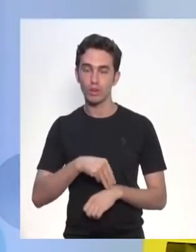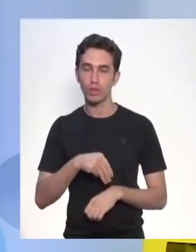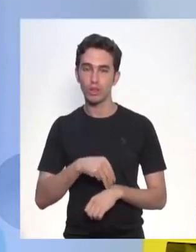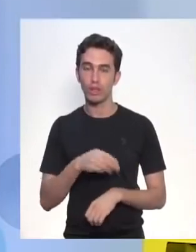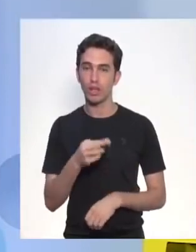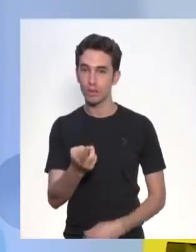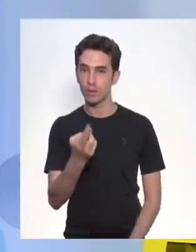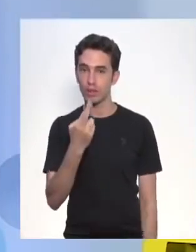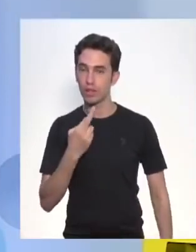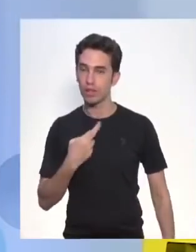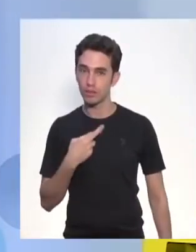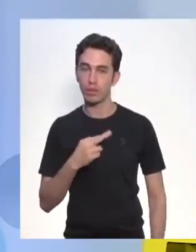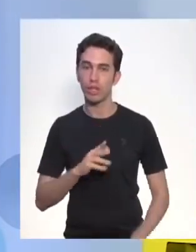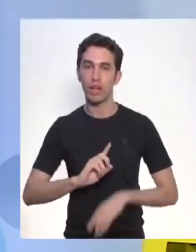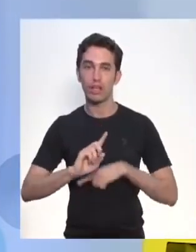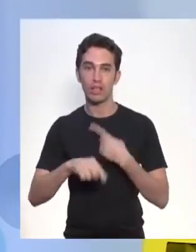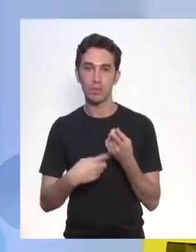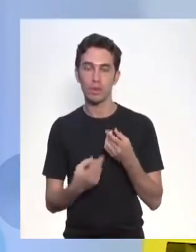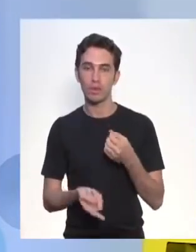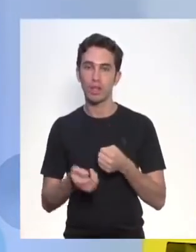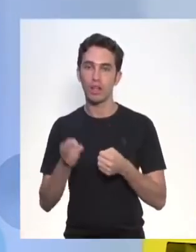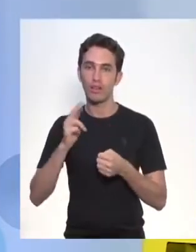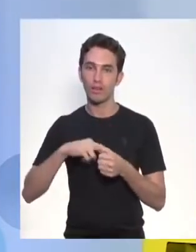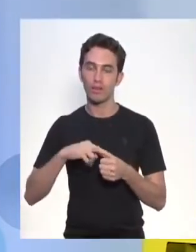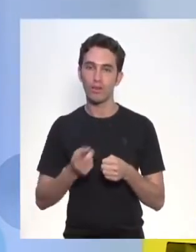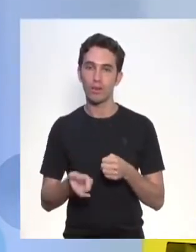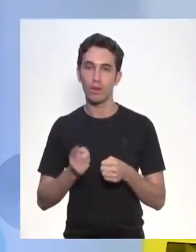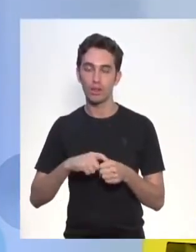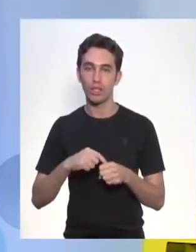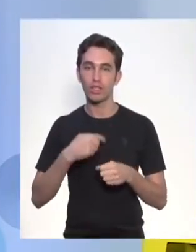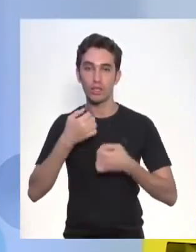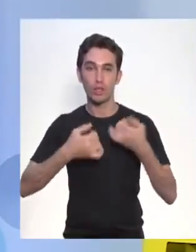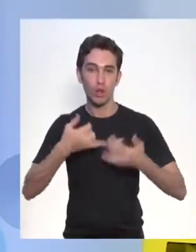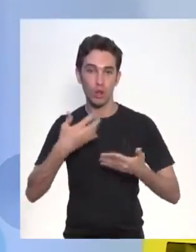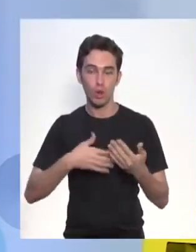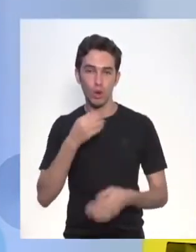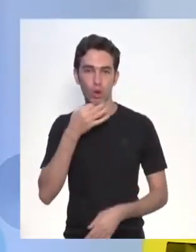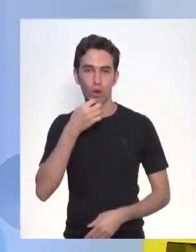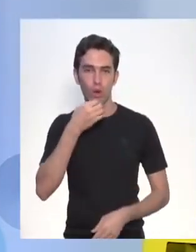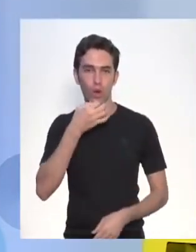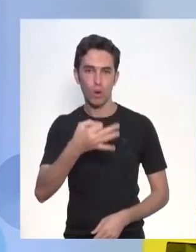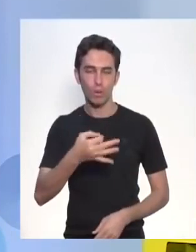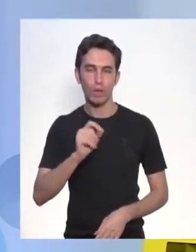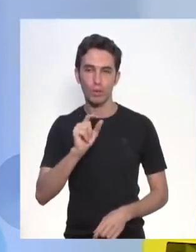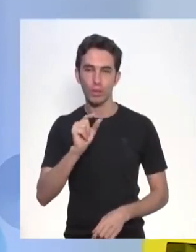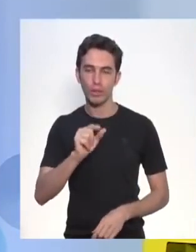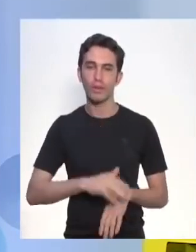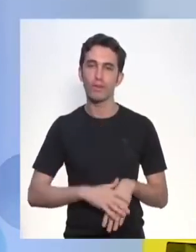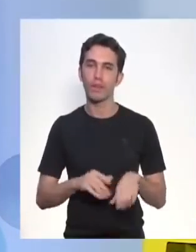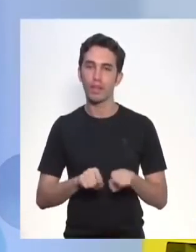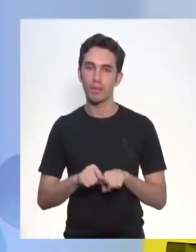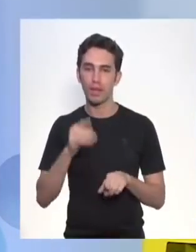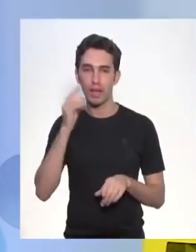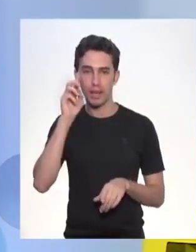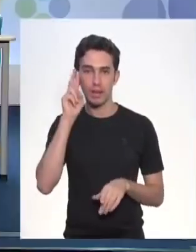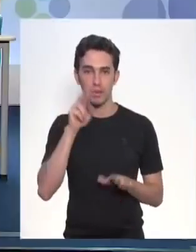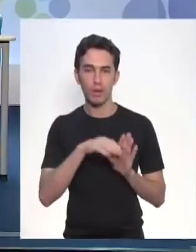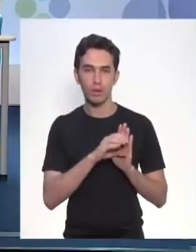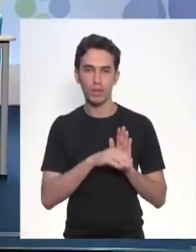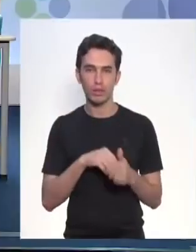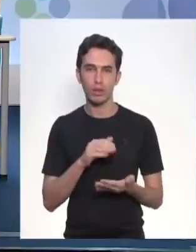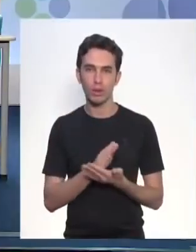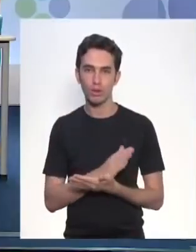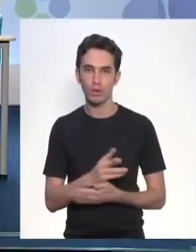pessoal. No retorno, a gente faz os comentários sobre a resolução e dá uma lembradinha aí em determinados conceitos. Pode ser? Pode ser.